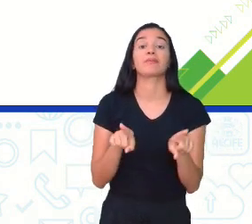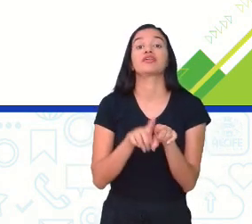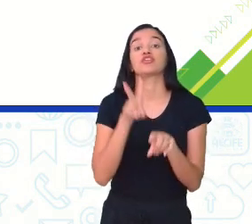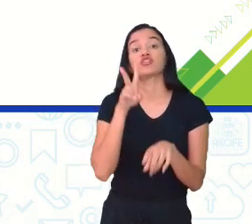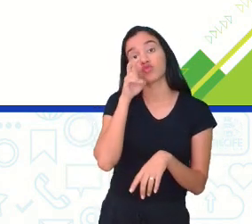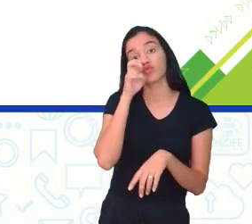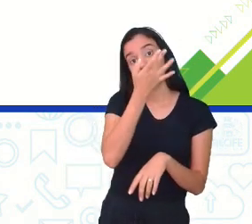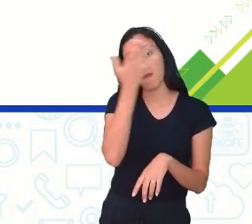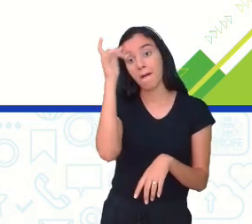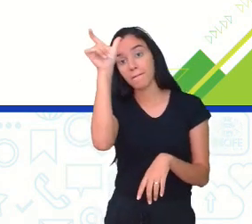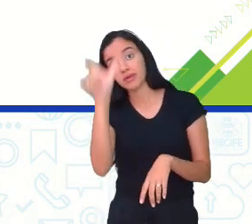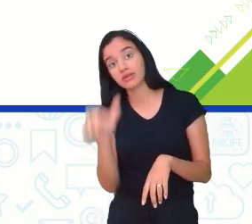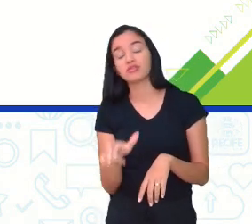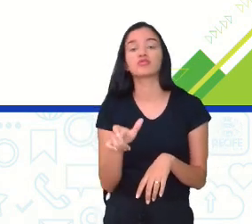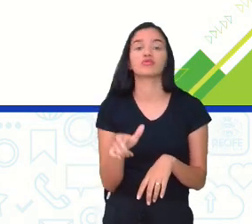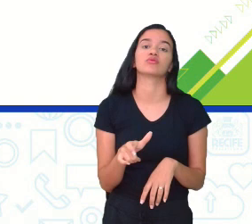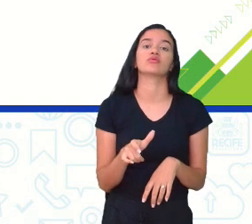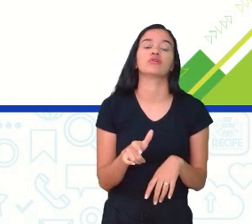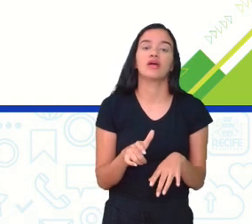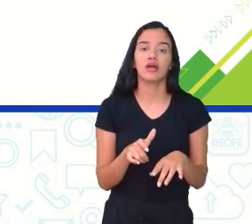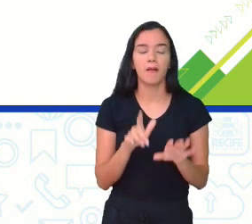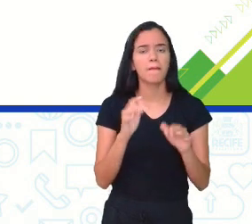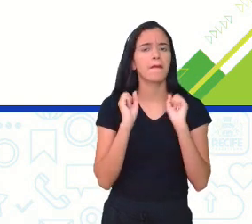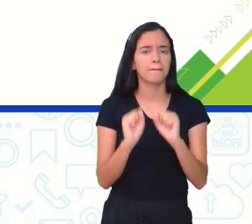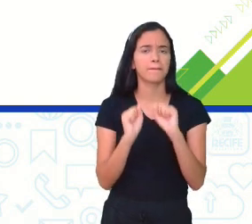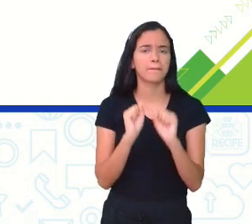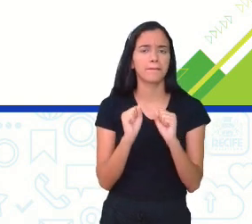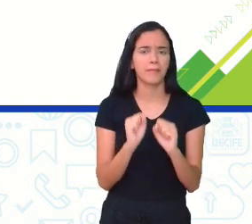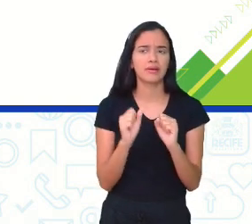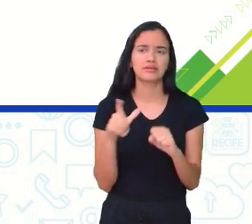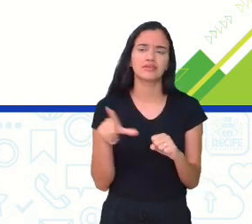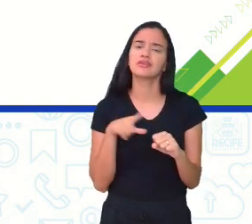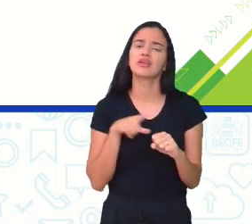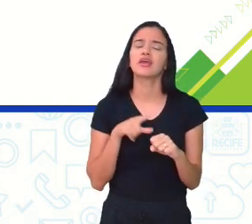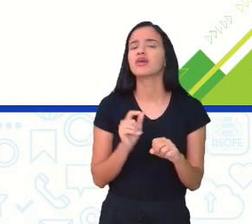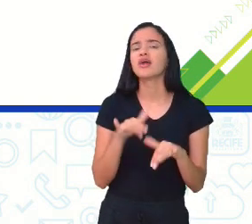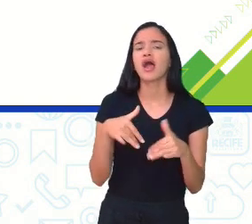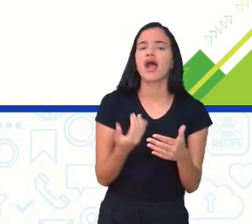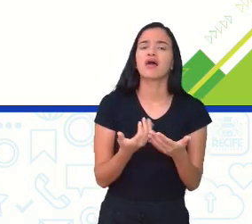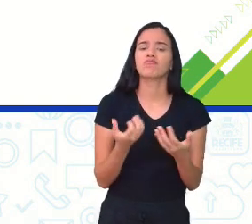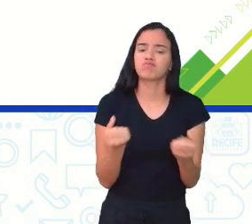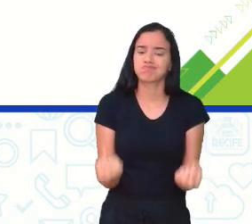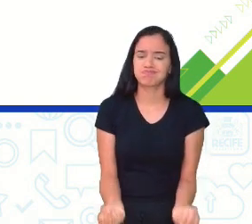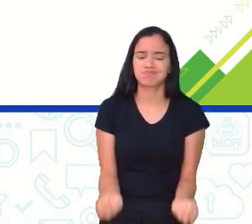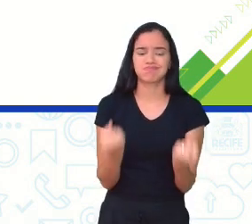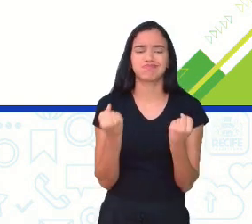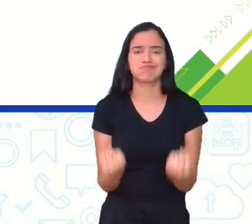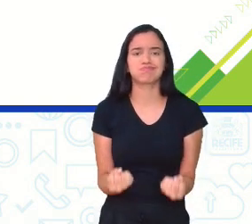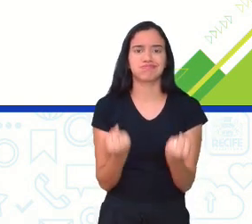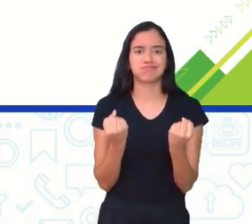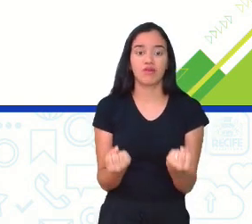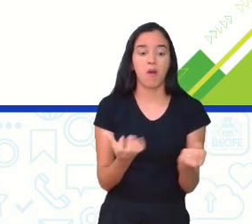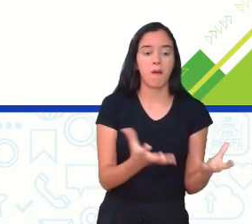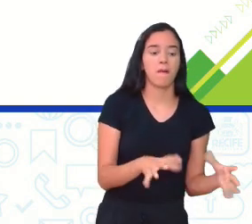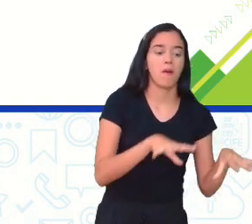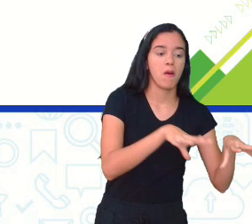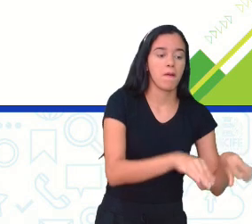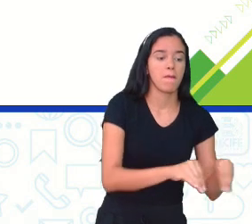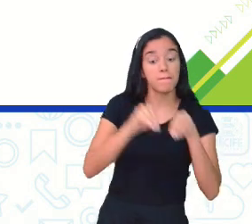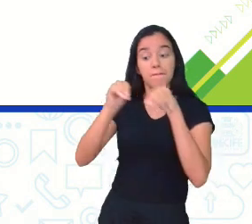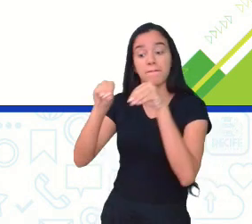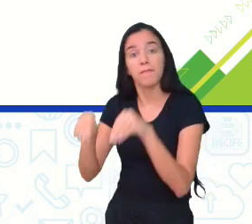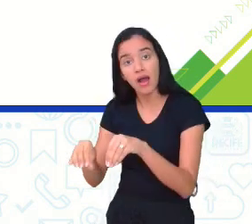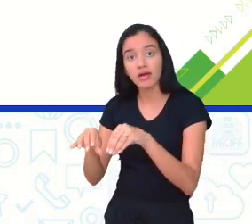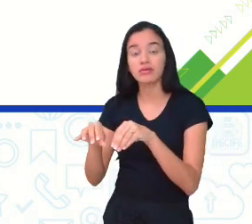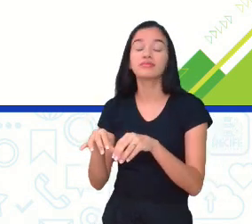de uma pessoa. Então, com isso, né, pode-se determinar qual é a carga que ela pode deslocar ao realizar